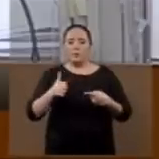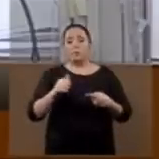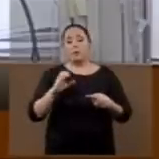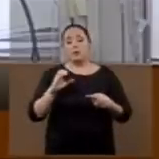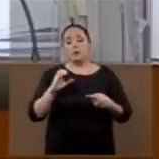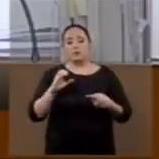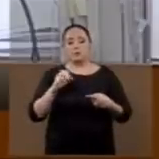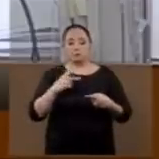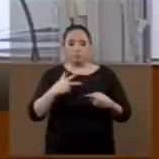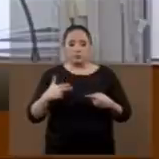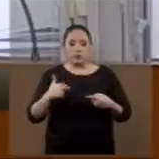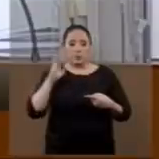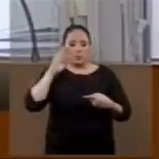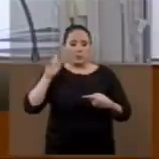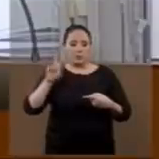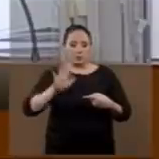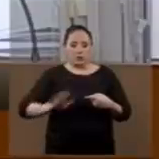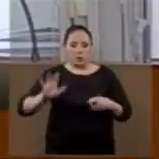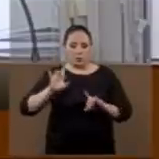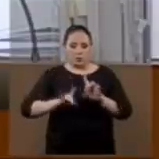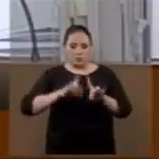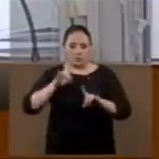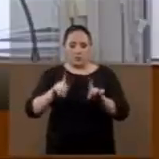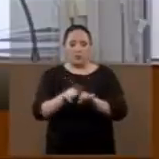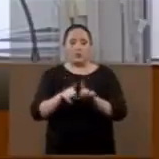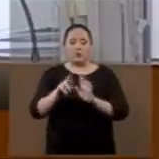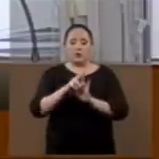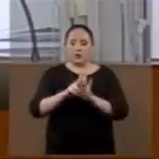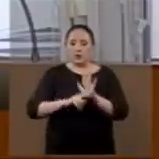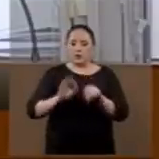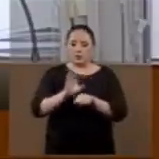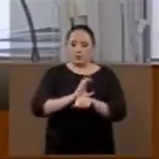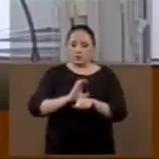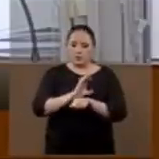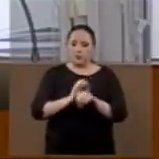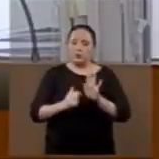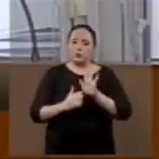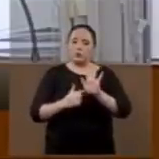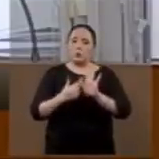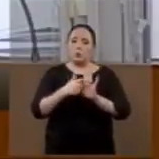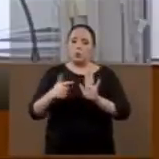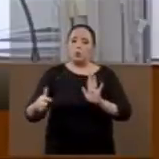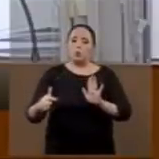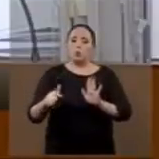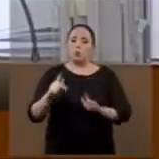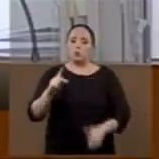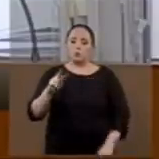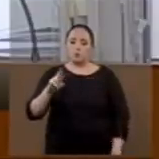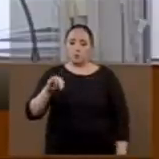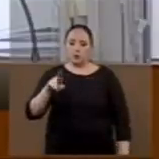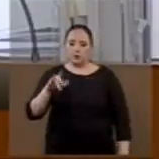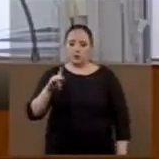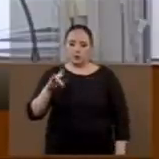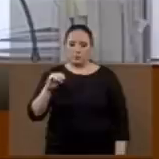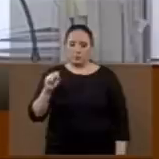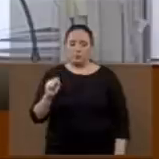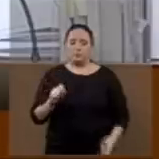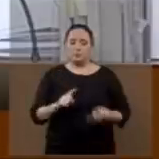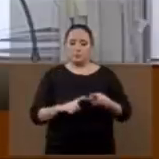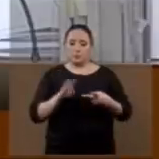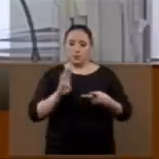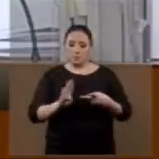os princípios gerais especiais, bem como as normas da Constituição que densificam outros princípios. B,